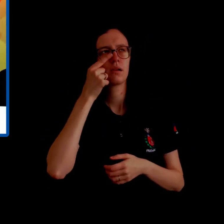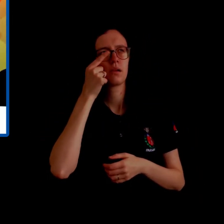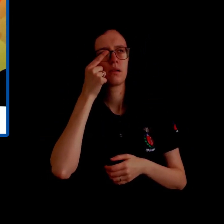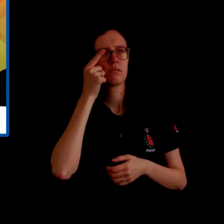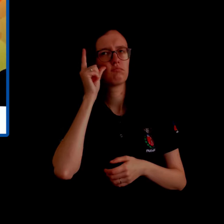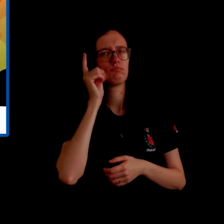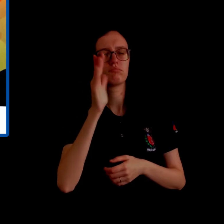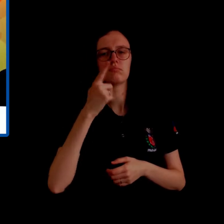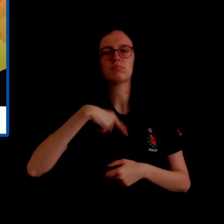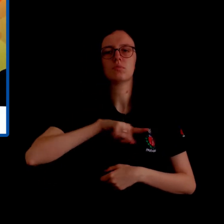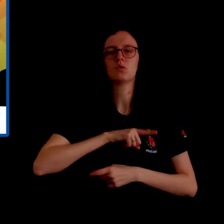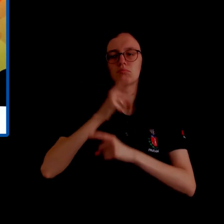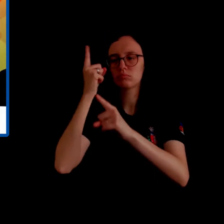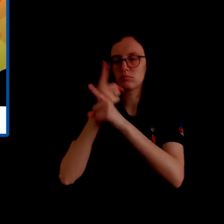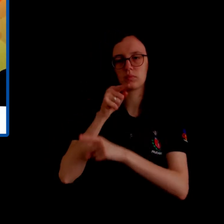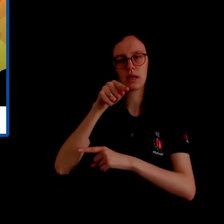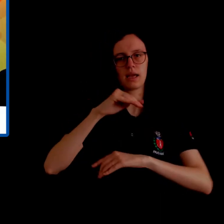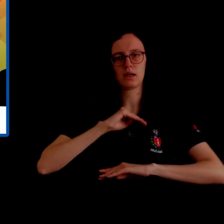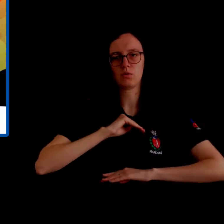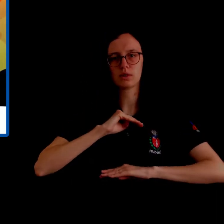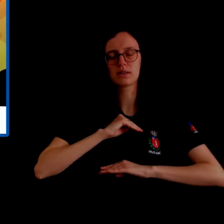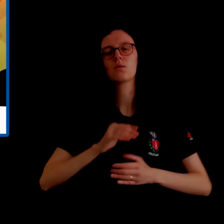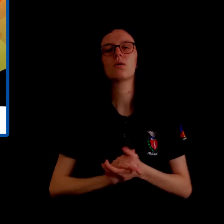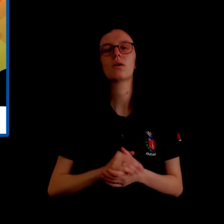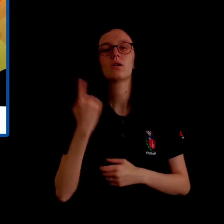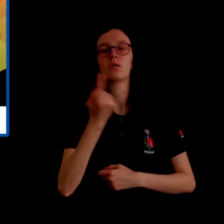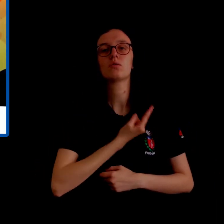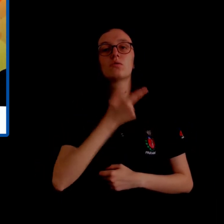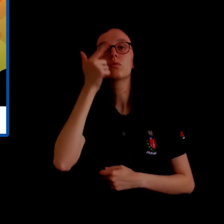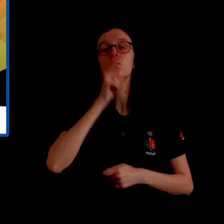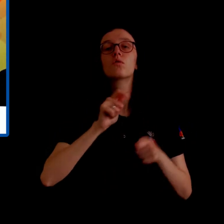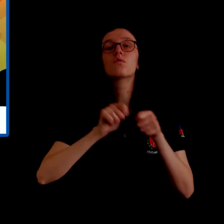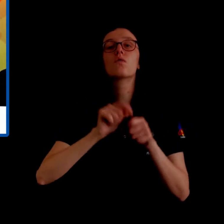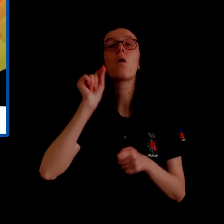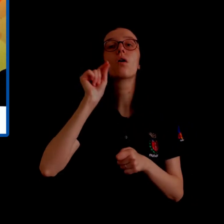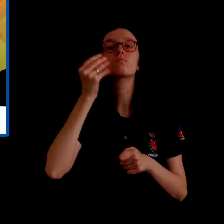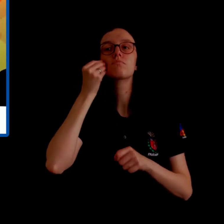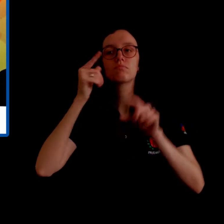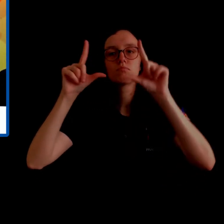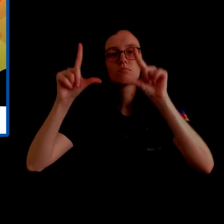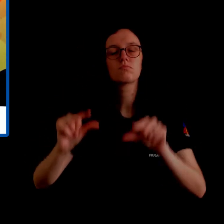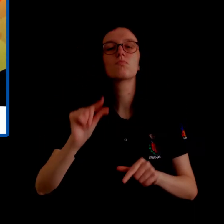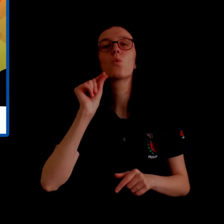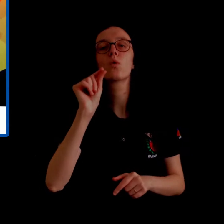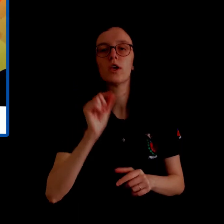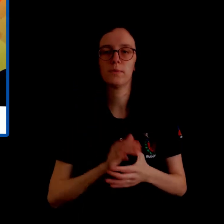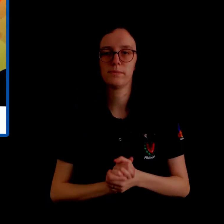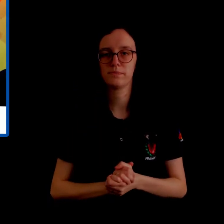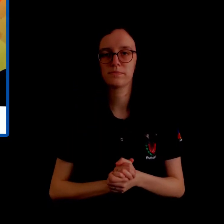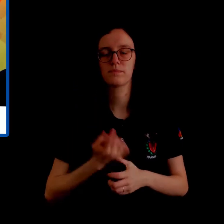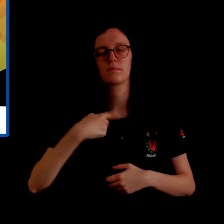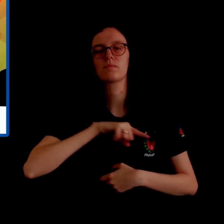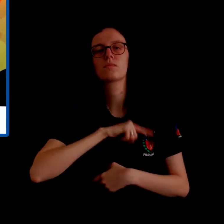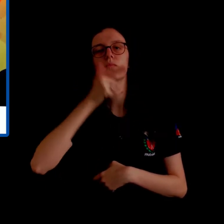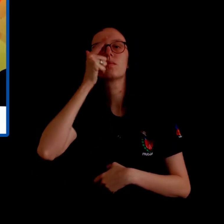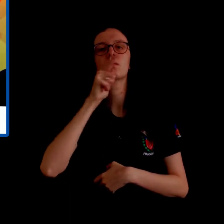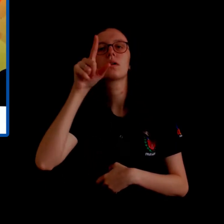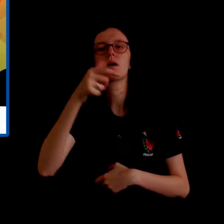nós descobrimos essa situação, nós conseguimos fazer o que para amenizar isso? Nós conseguimos